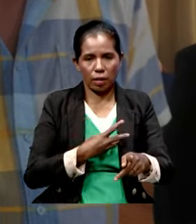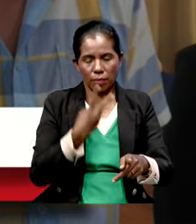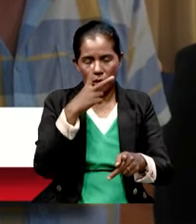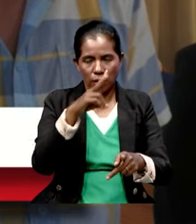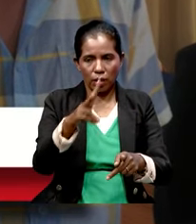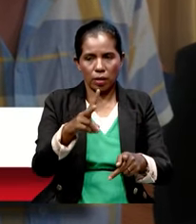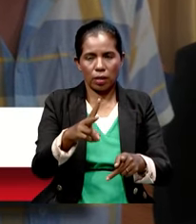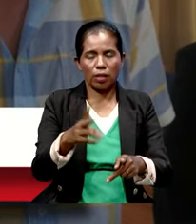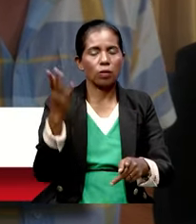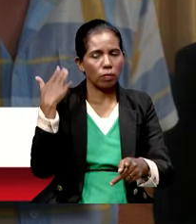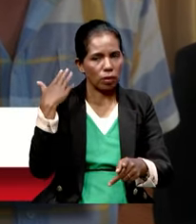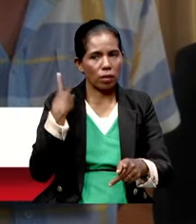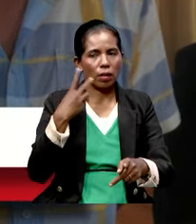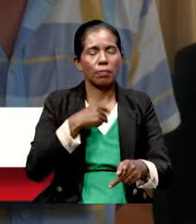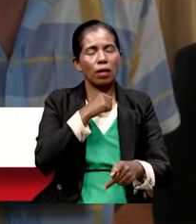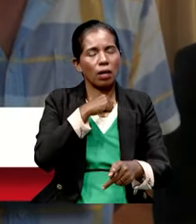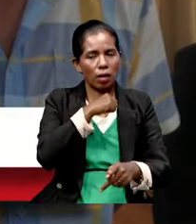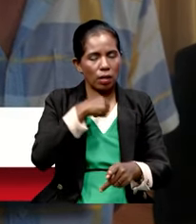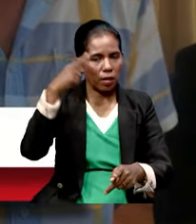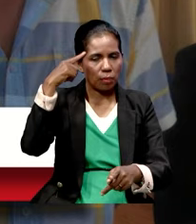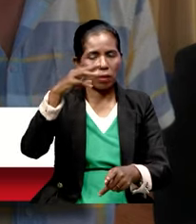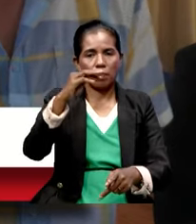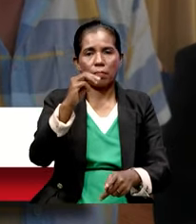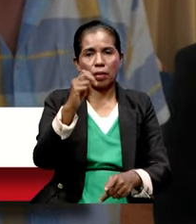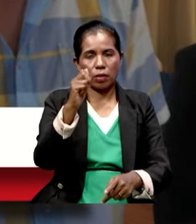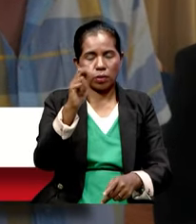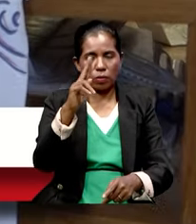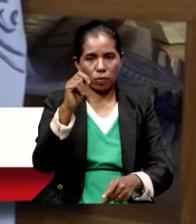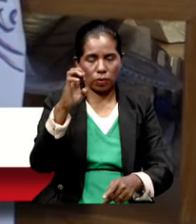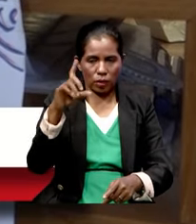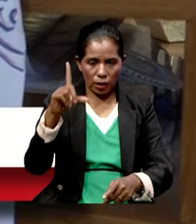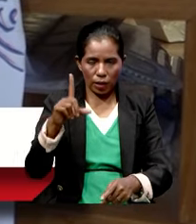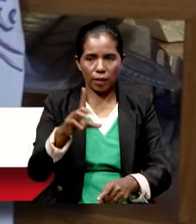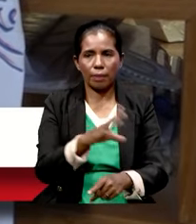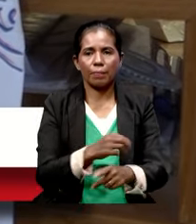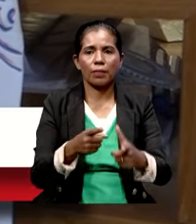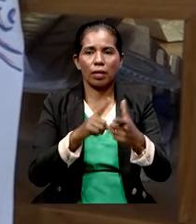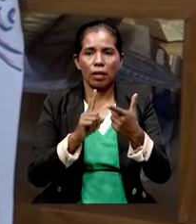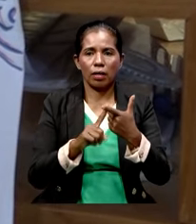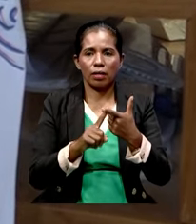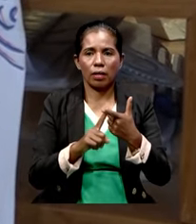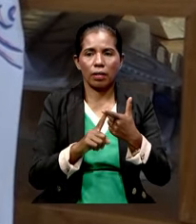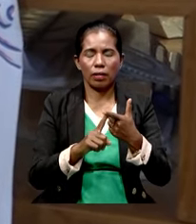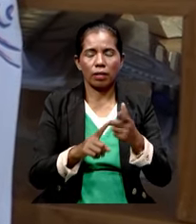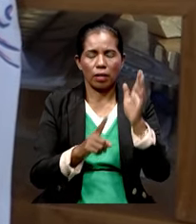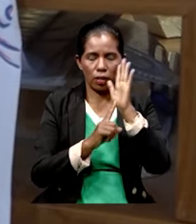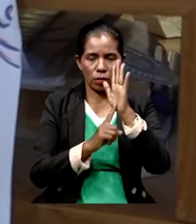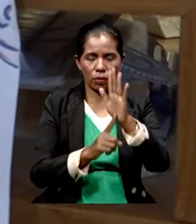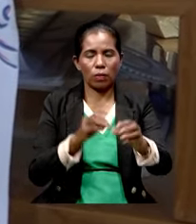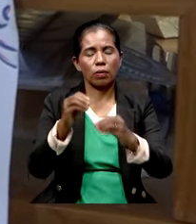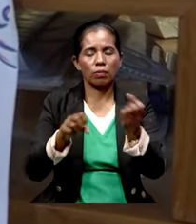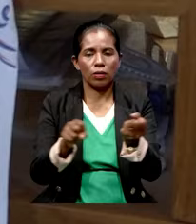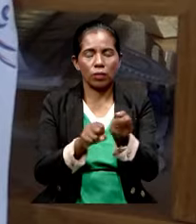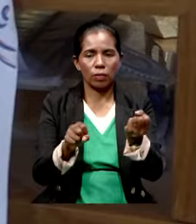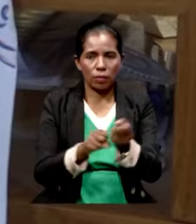foi fundado por um padre açoriano, Manuel Silveira Luís, e esse facto contribuiu na